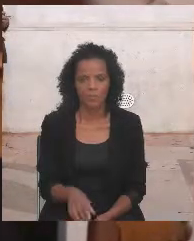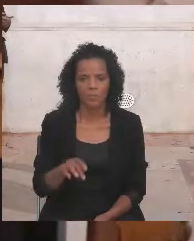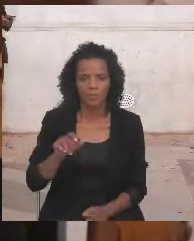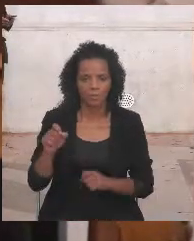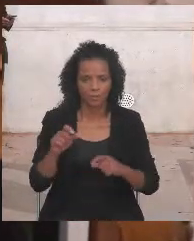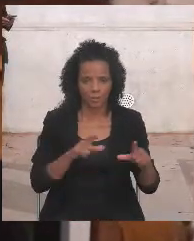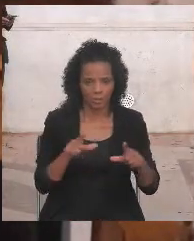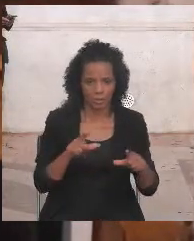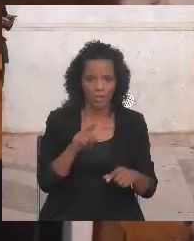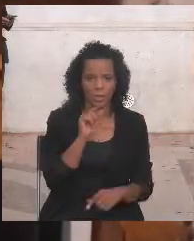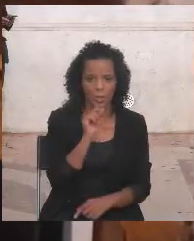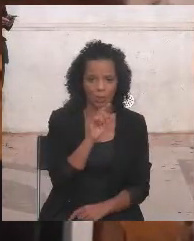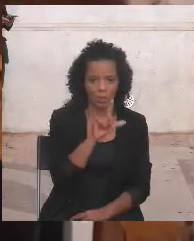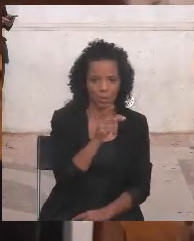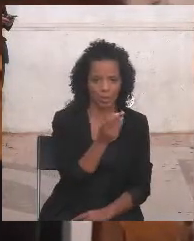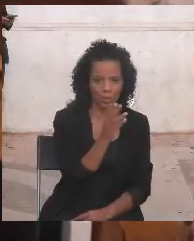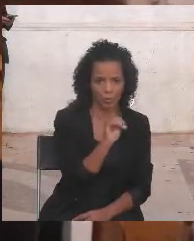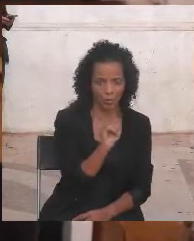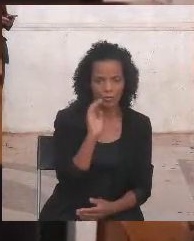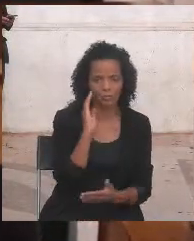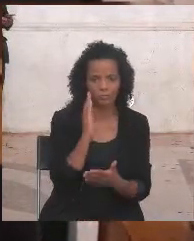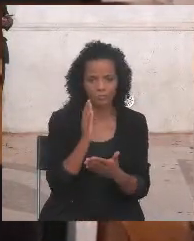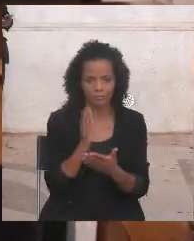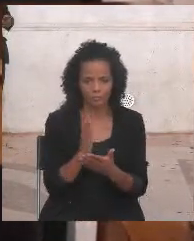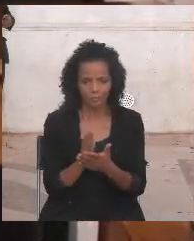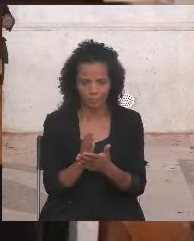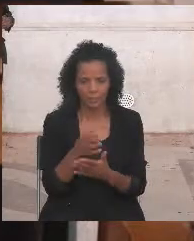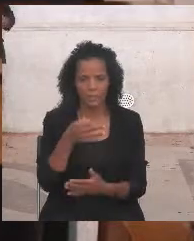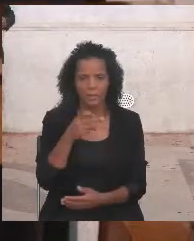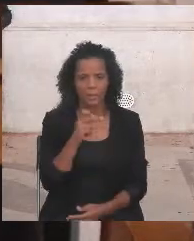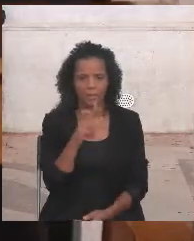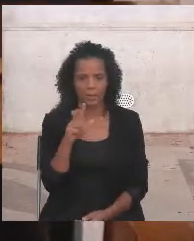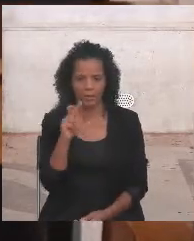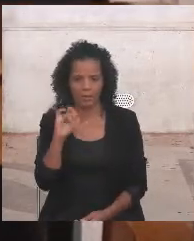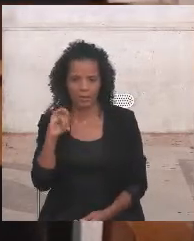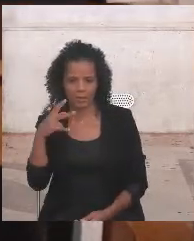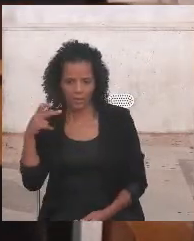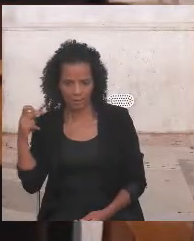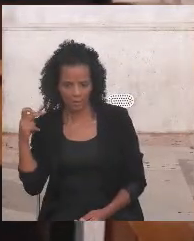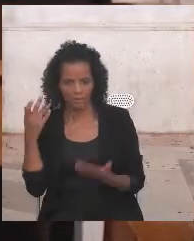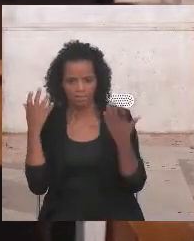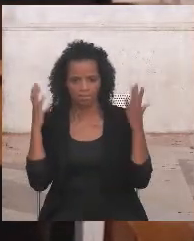Estrela, Luís Pedro Alves Caetano Newton Parreira.